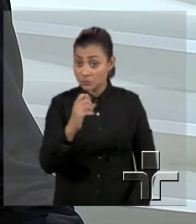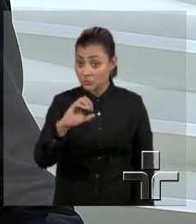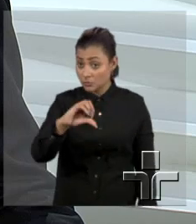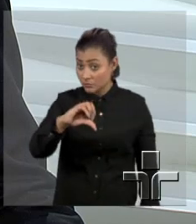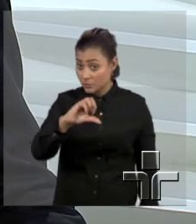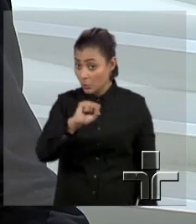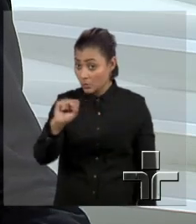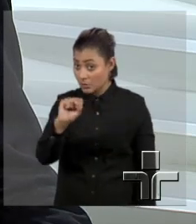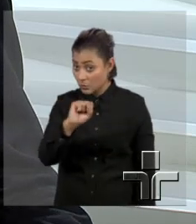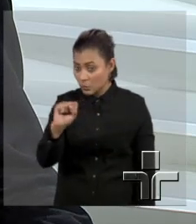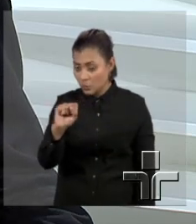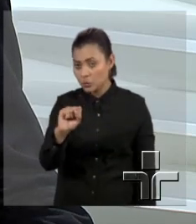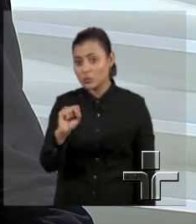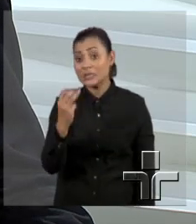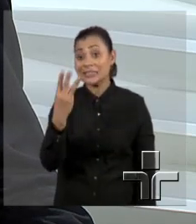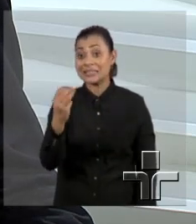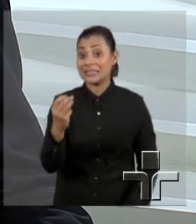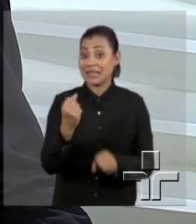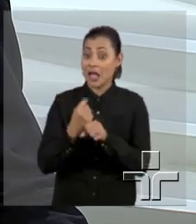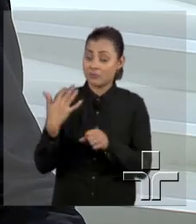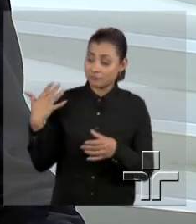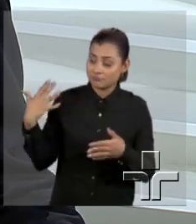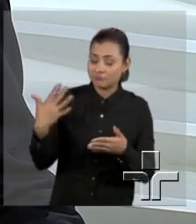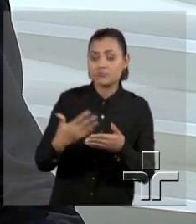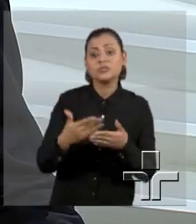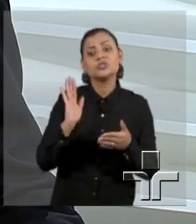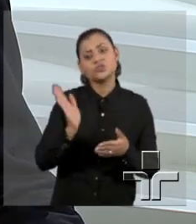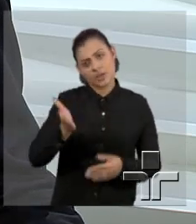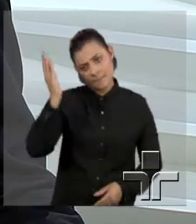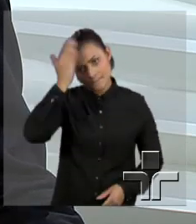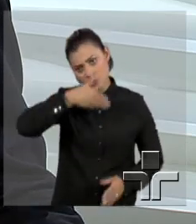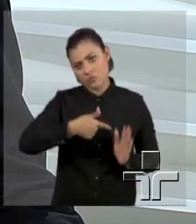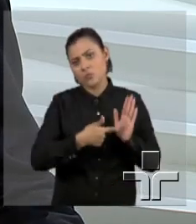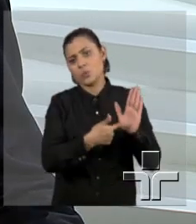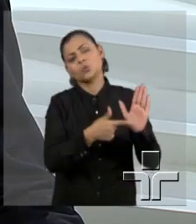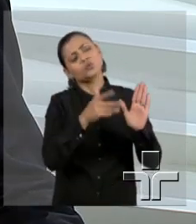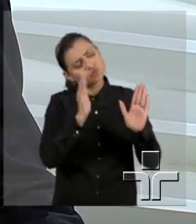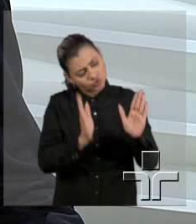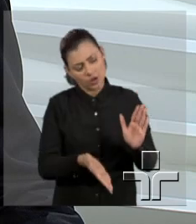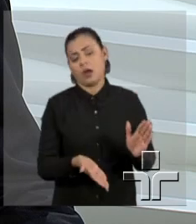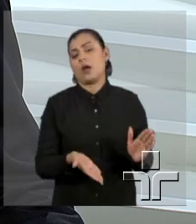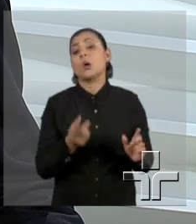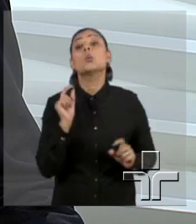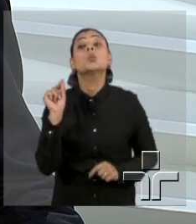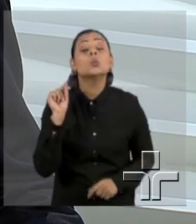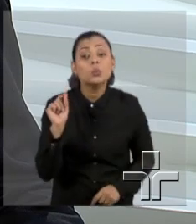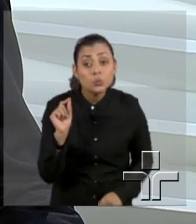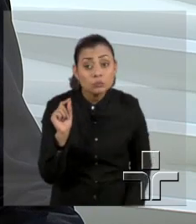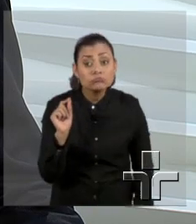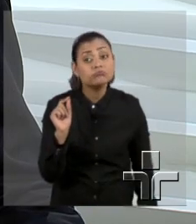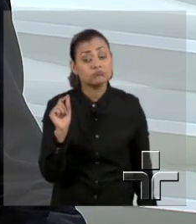1988, nos seus 30 anos ela já comprovou isso, ela é